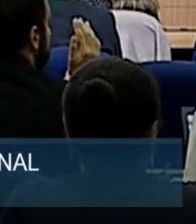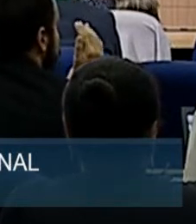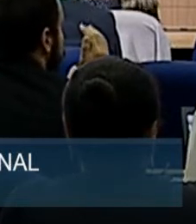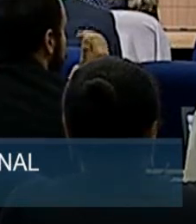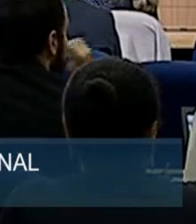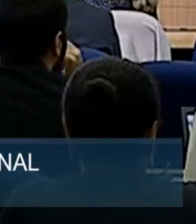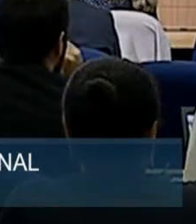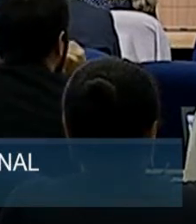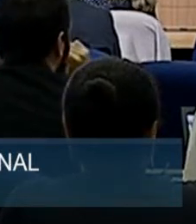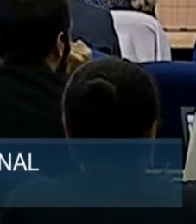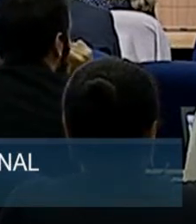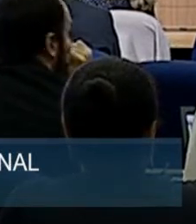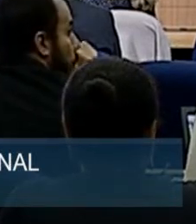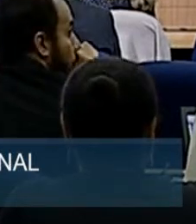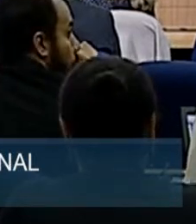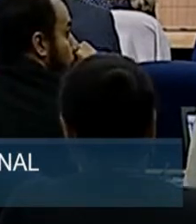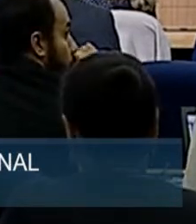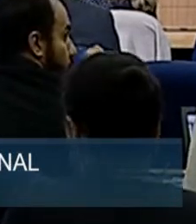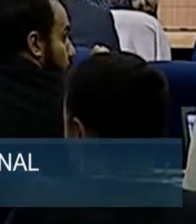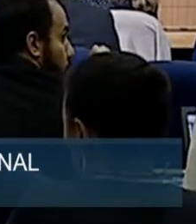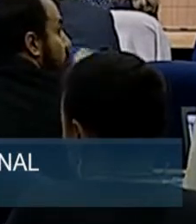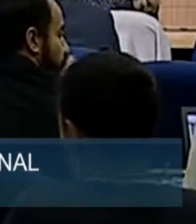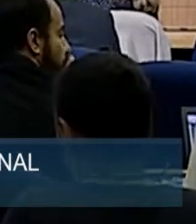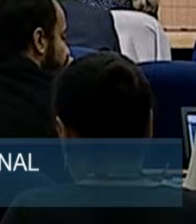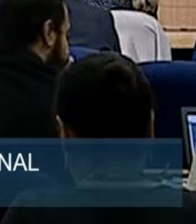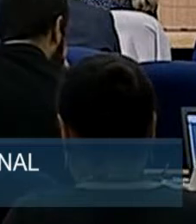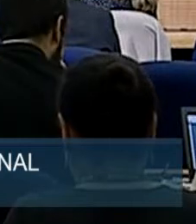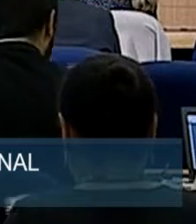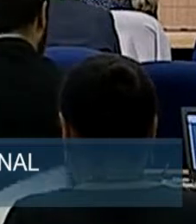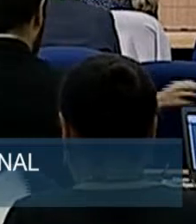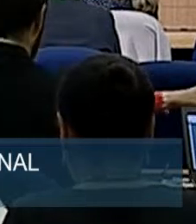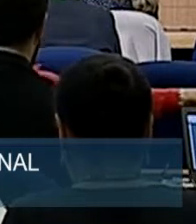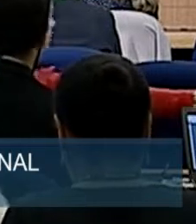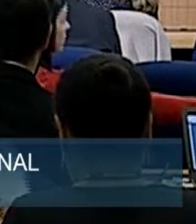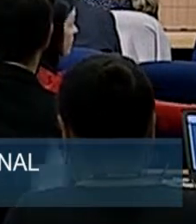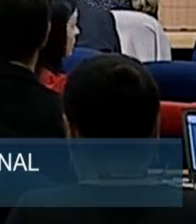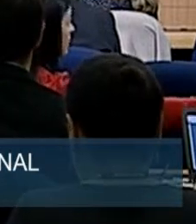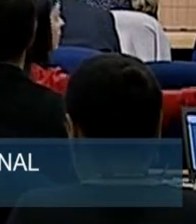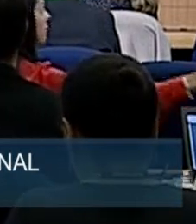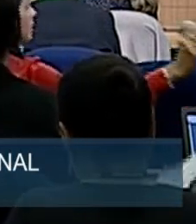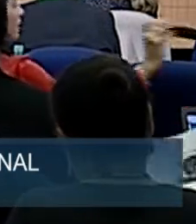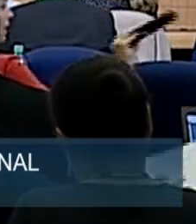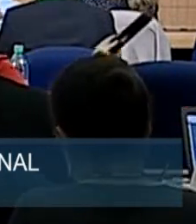responder algumas questões, esclarecimentos, se nós...